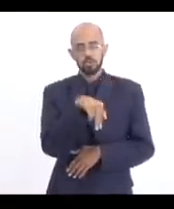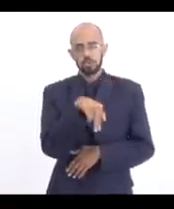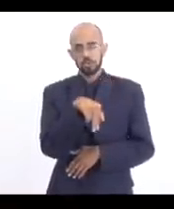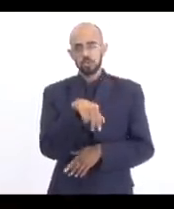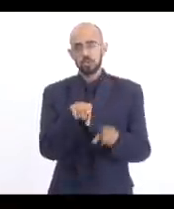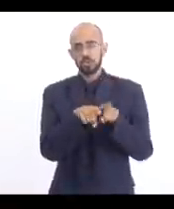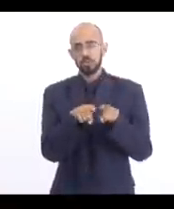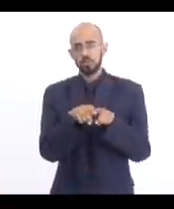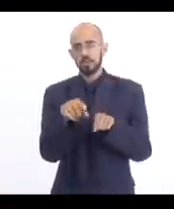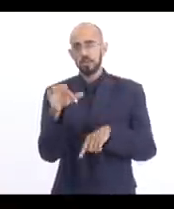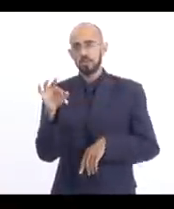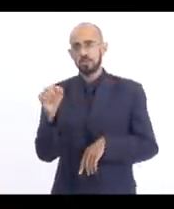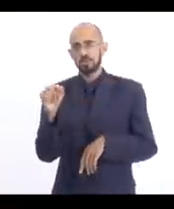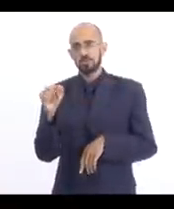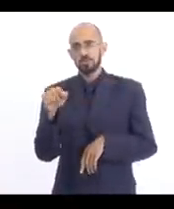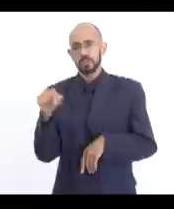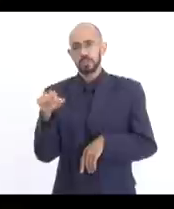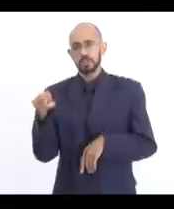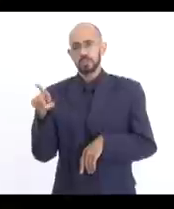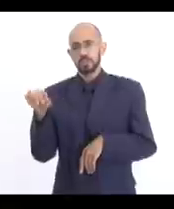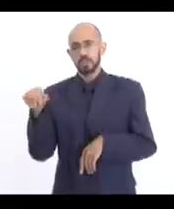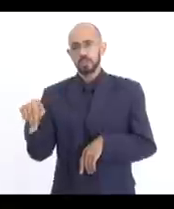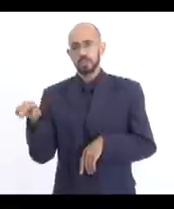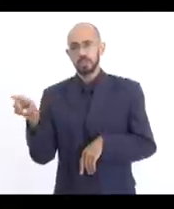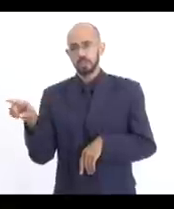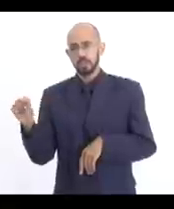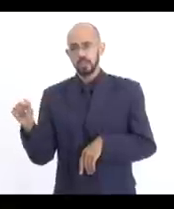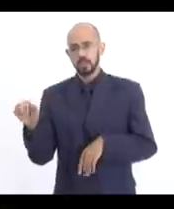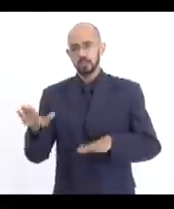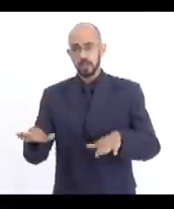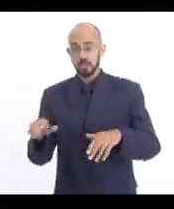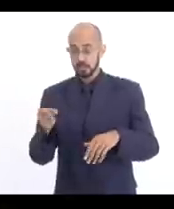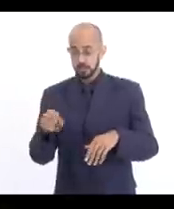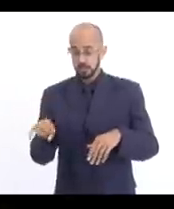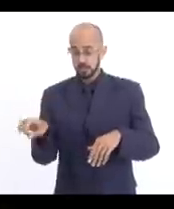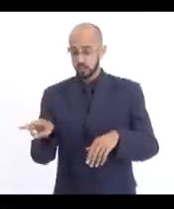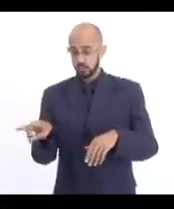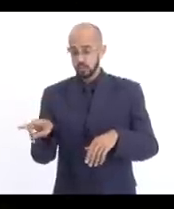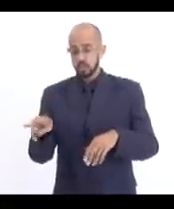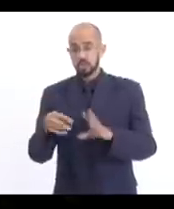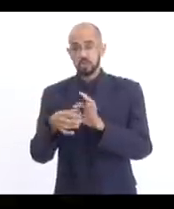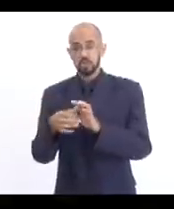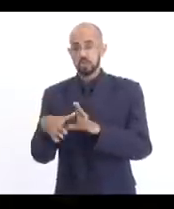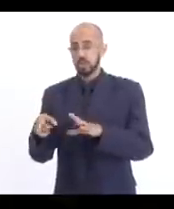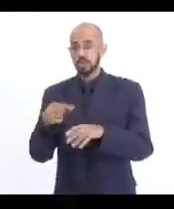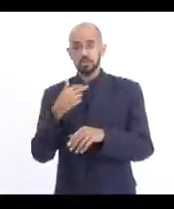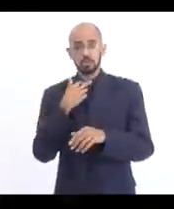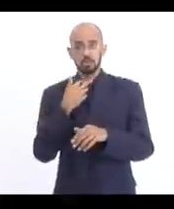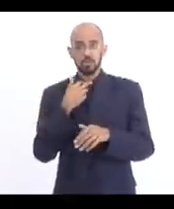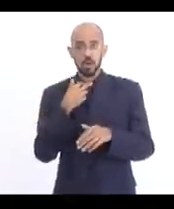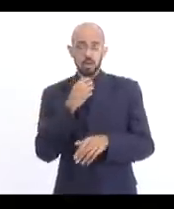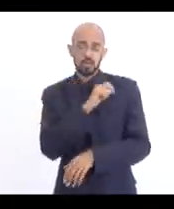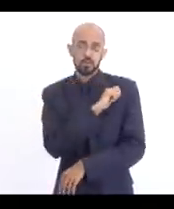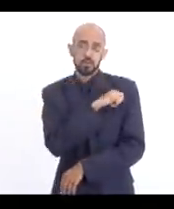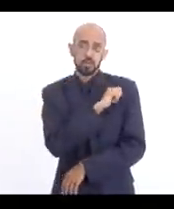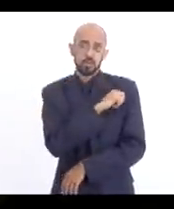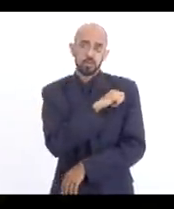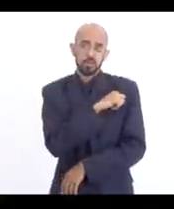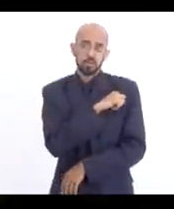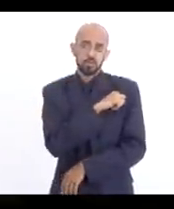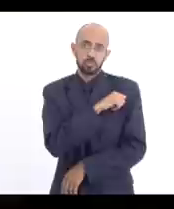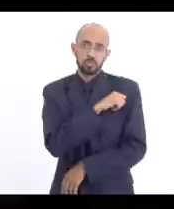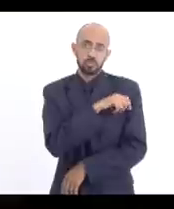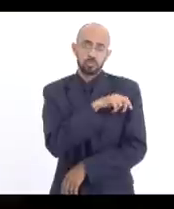fazenda. Mas, se eles estão liberados, eles não podem ser fiscalizados. Só pode